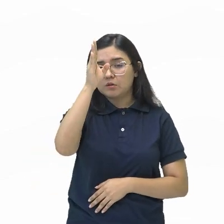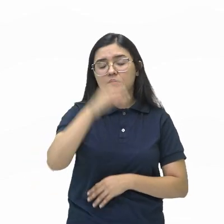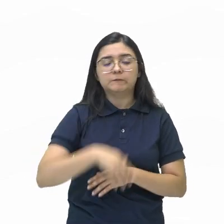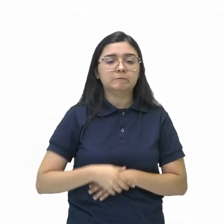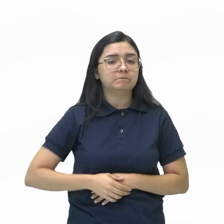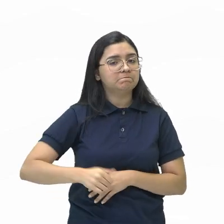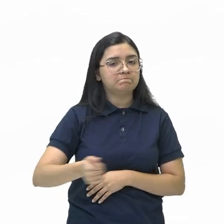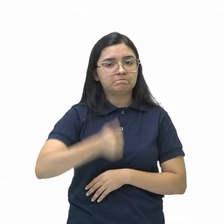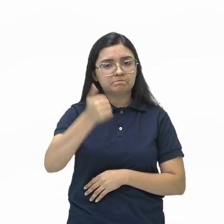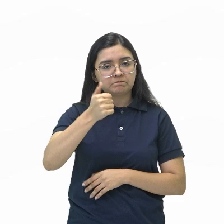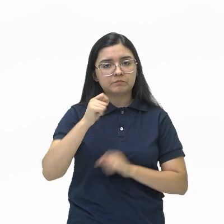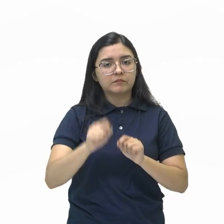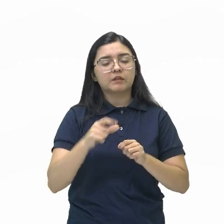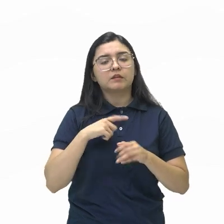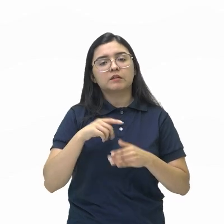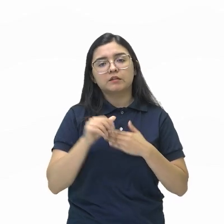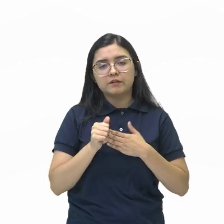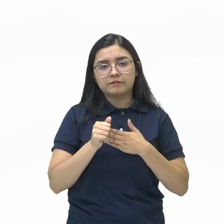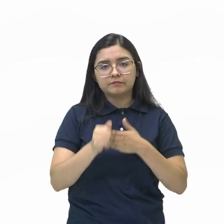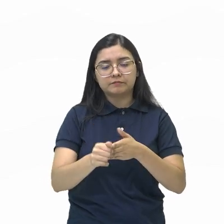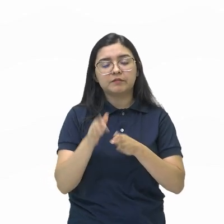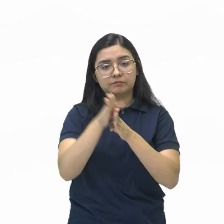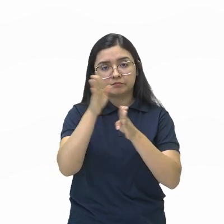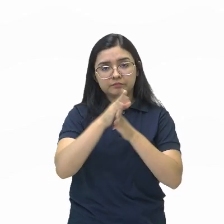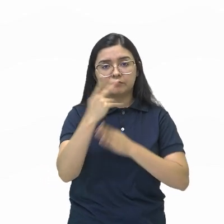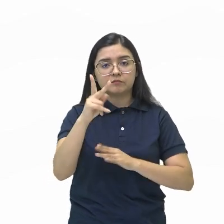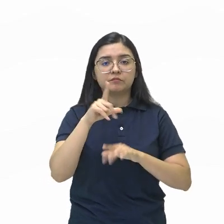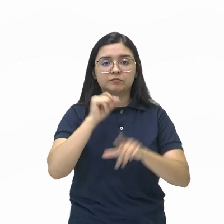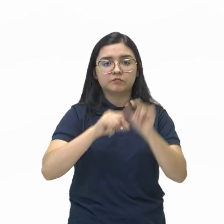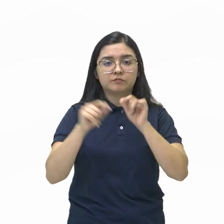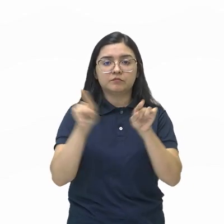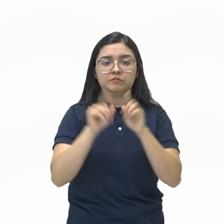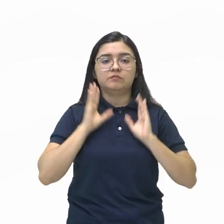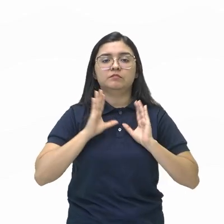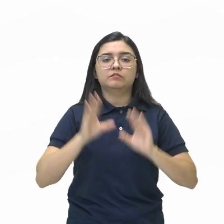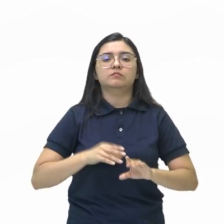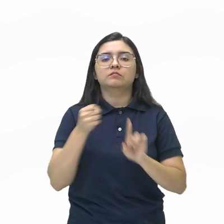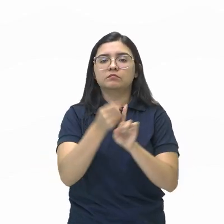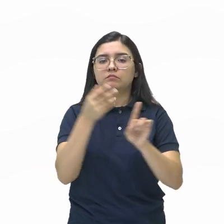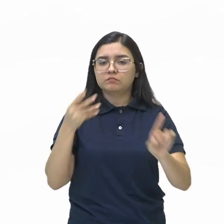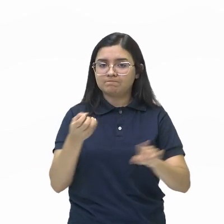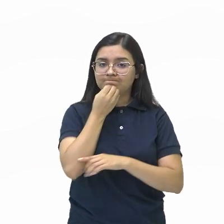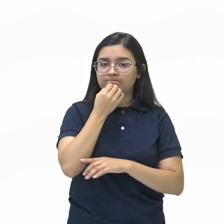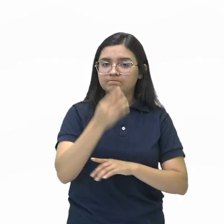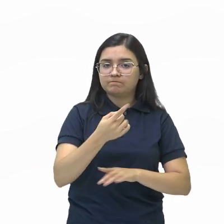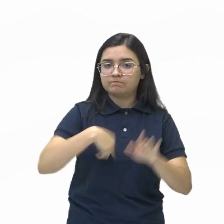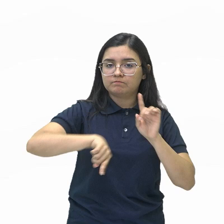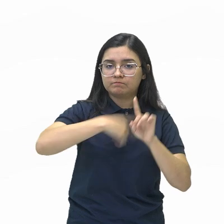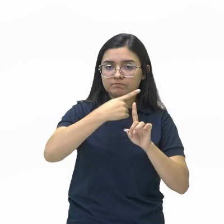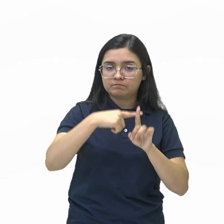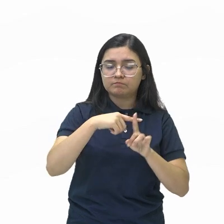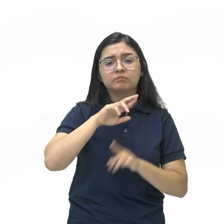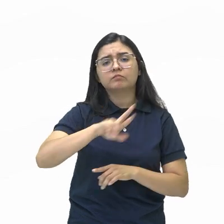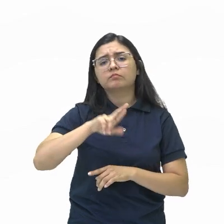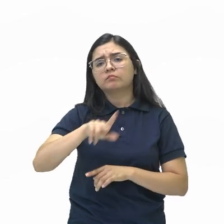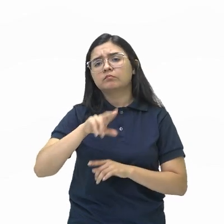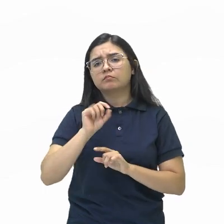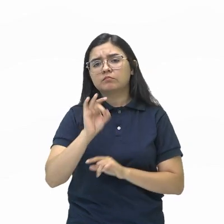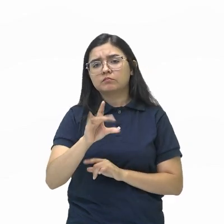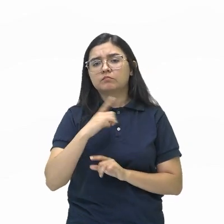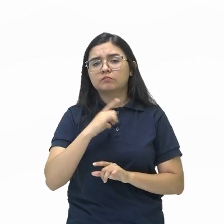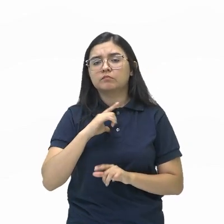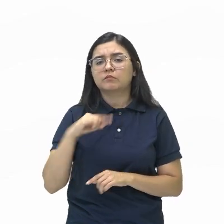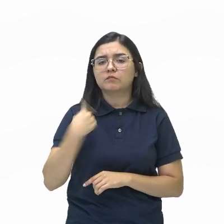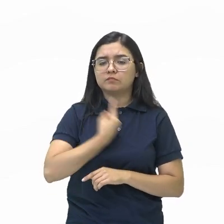prioridade, tá? Que guia nossas escolhas e comportamentos, impactando positivamente, não apenas a